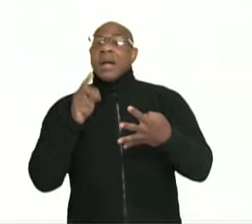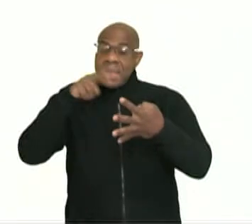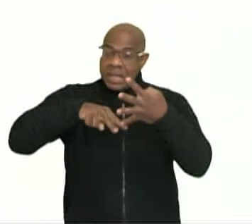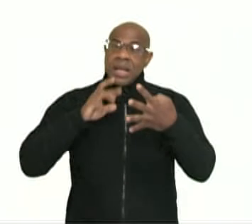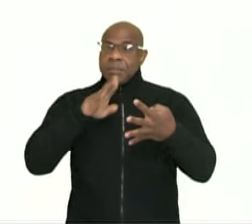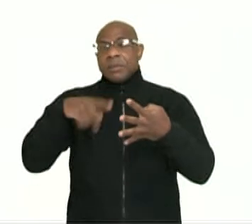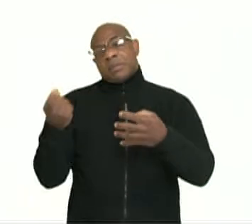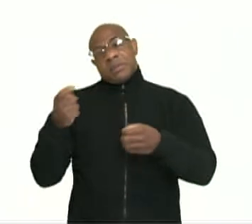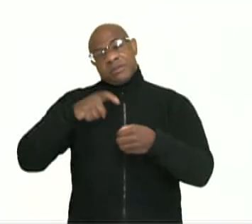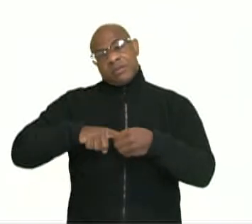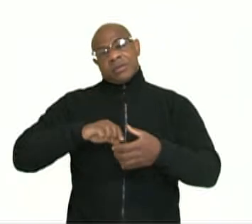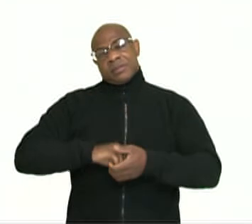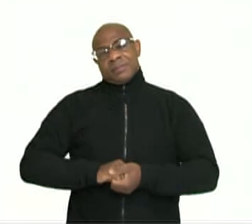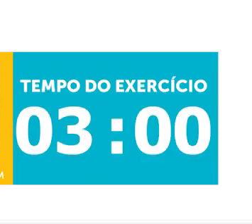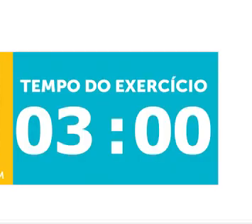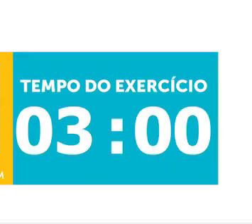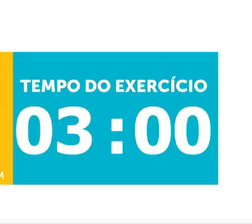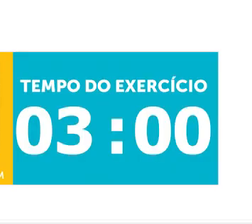já volto.